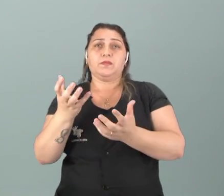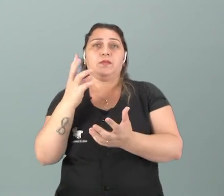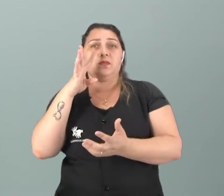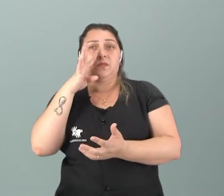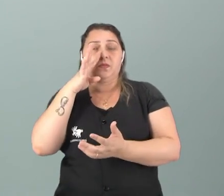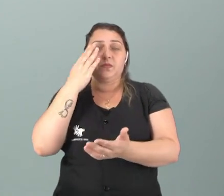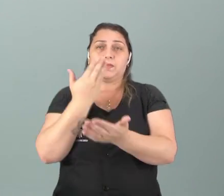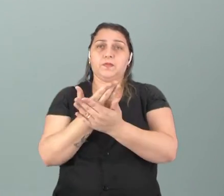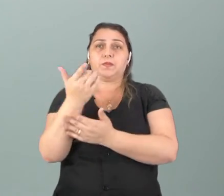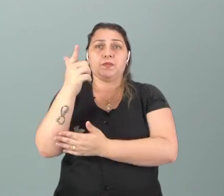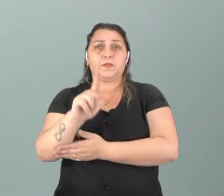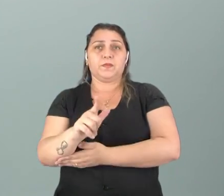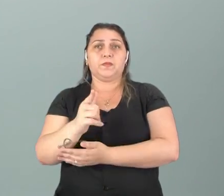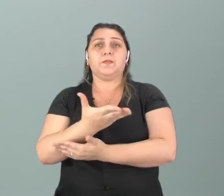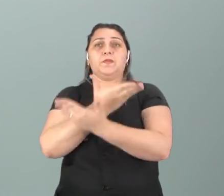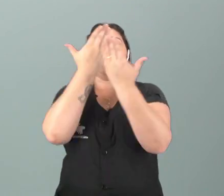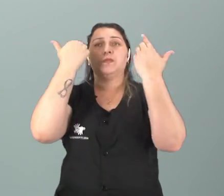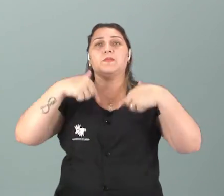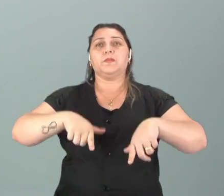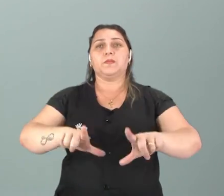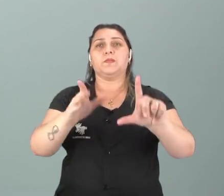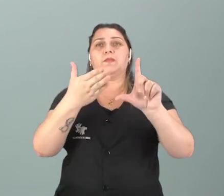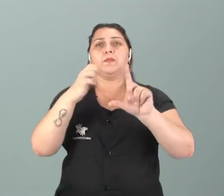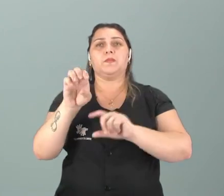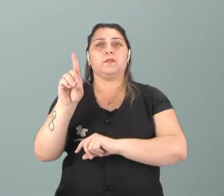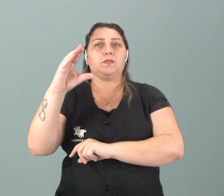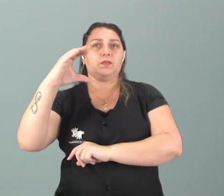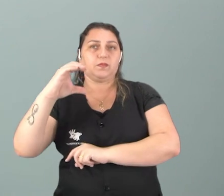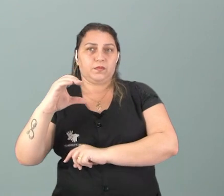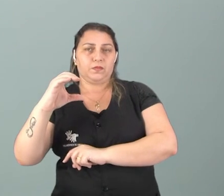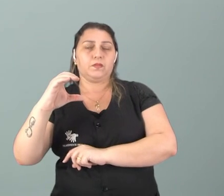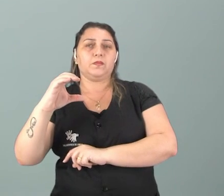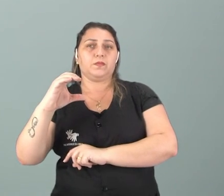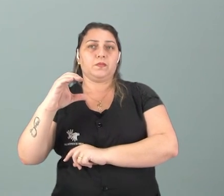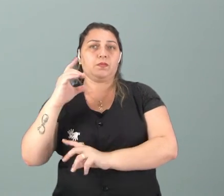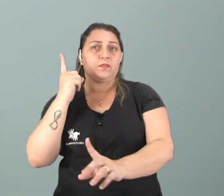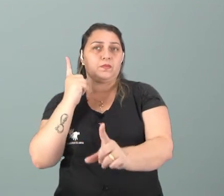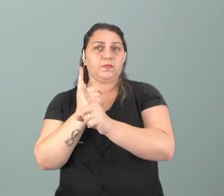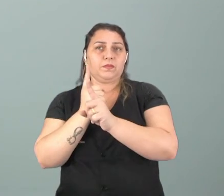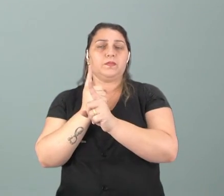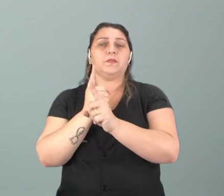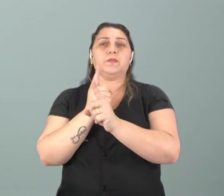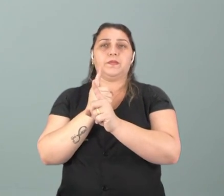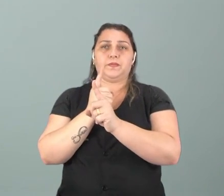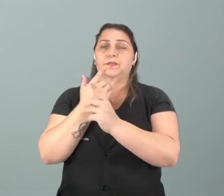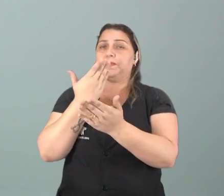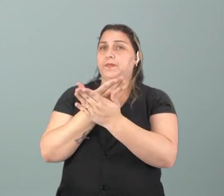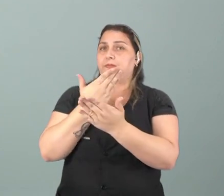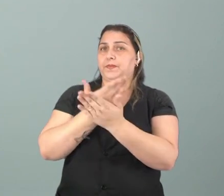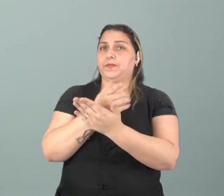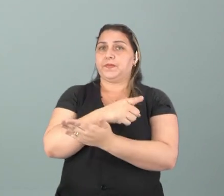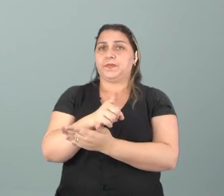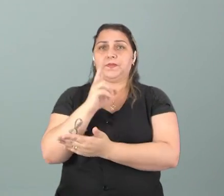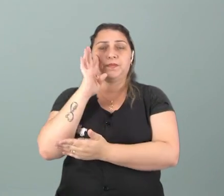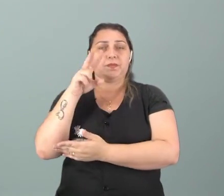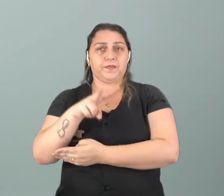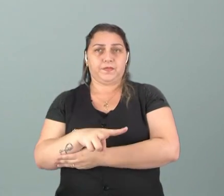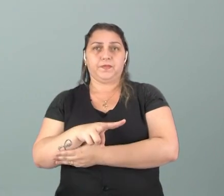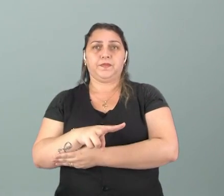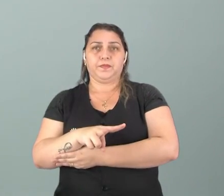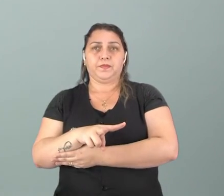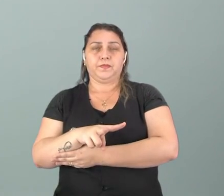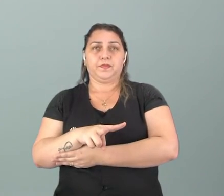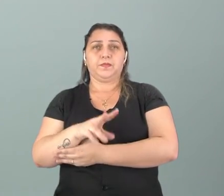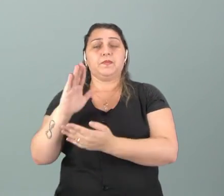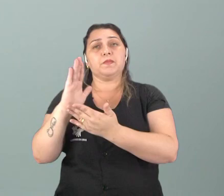essa aula novamente, não deixe de acessar a nossa plataforma Eduque, que lá você vai encontrar essas aulas que você está vendo aqui.